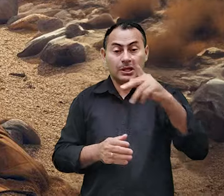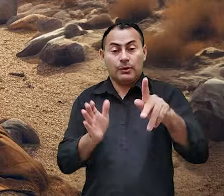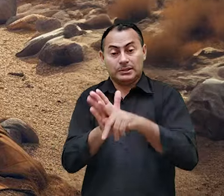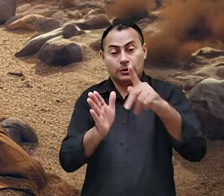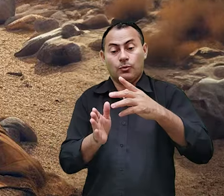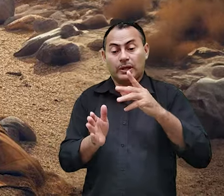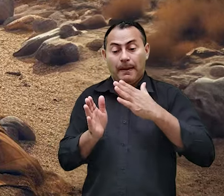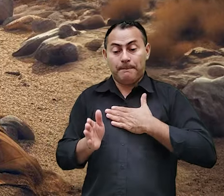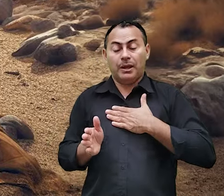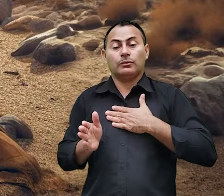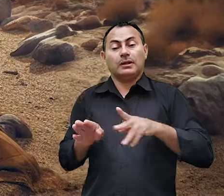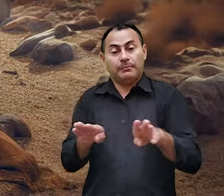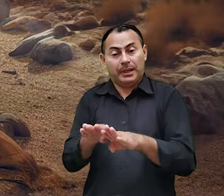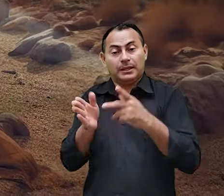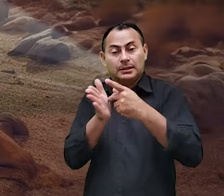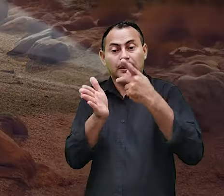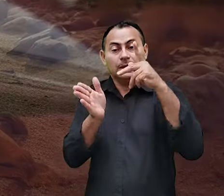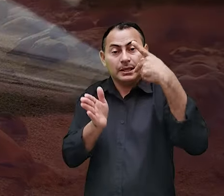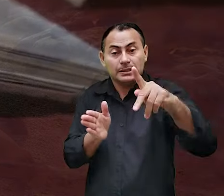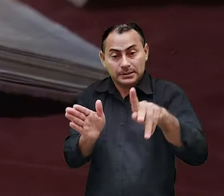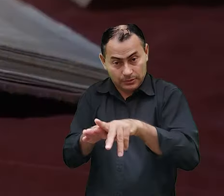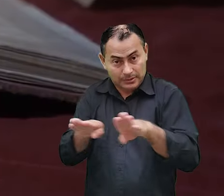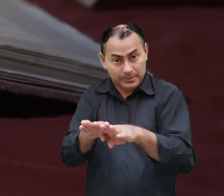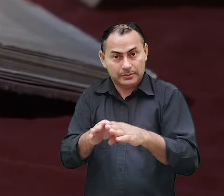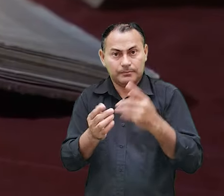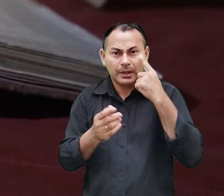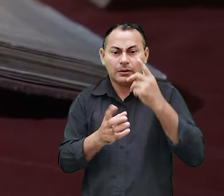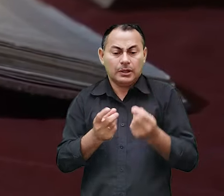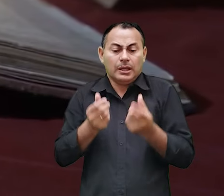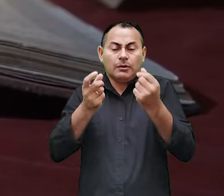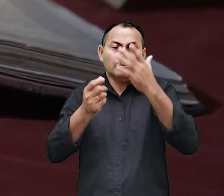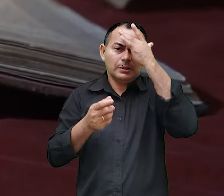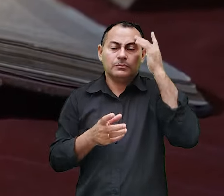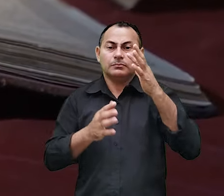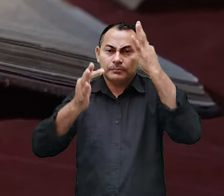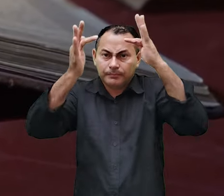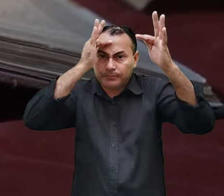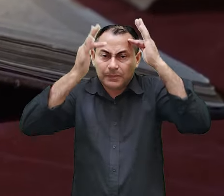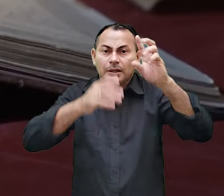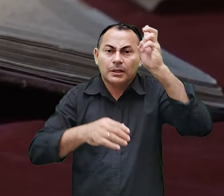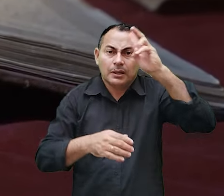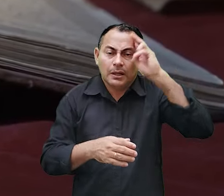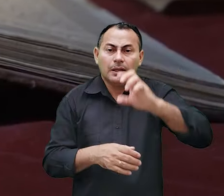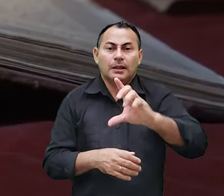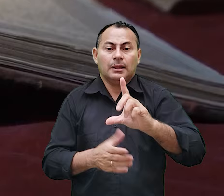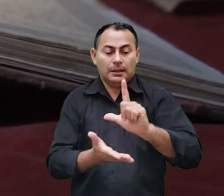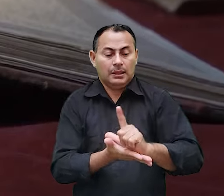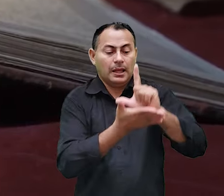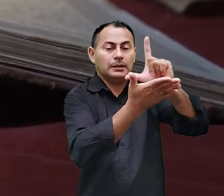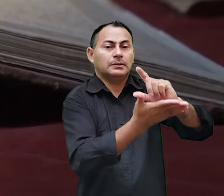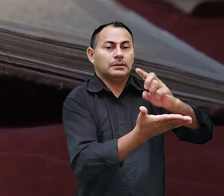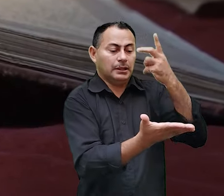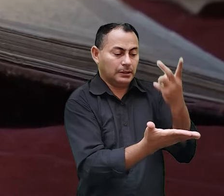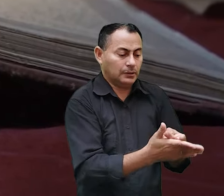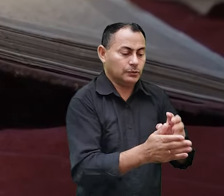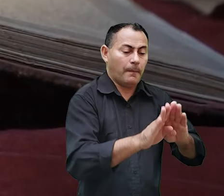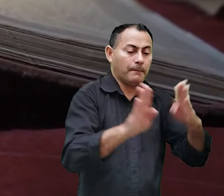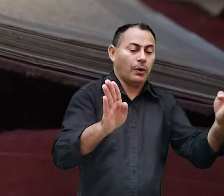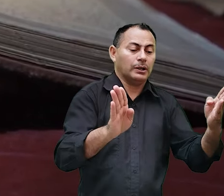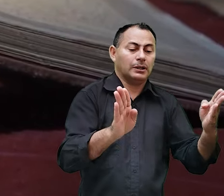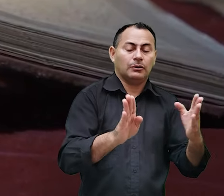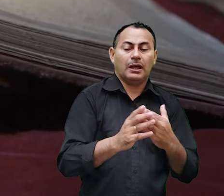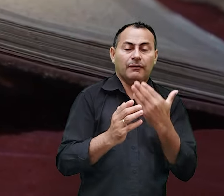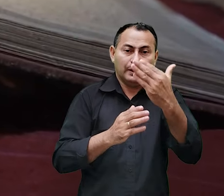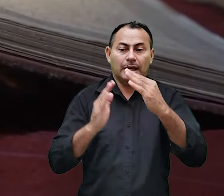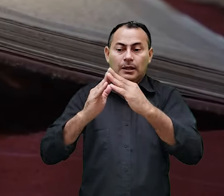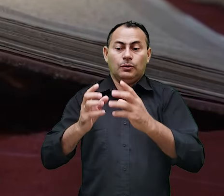precisar. Talvez isso não faça dele um homem rico, mas foi essa a filosofia de Jesus na parábola de Lázaro deitado junto